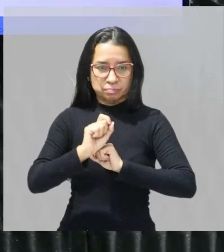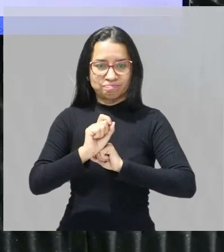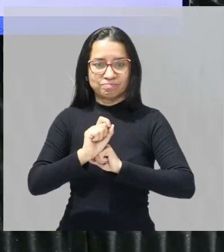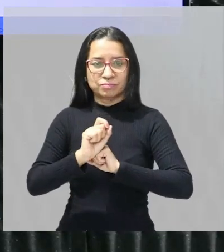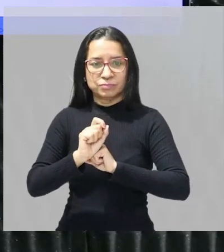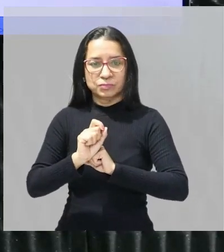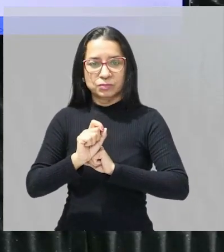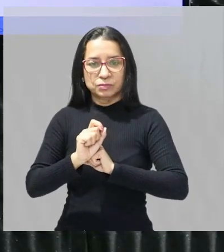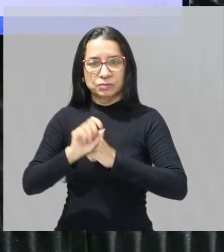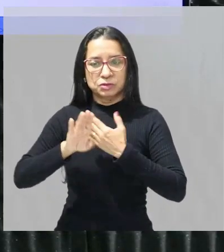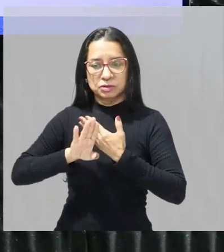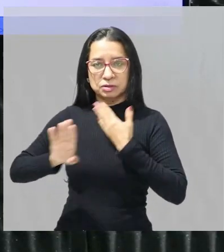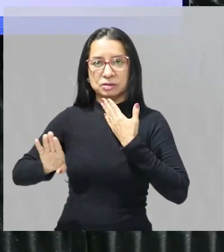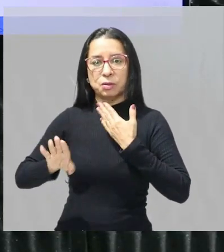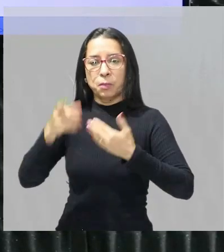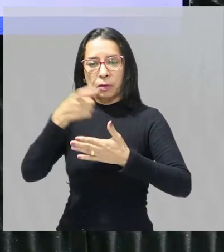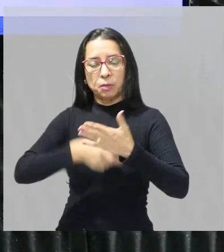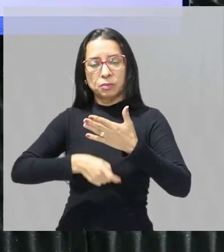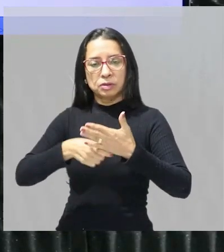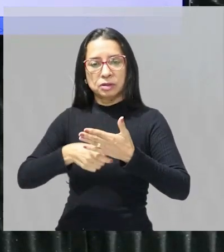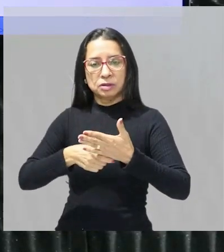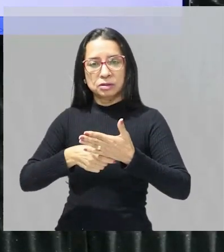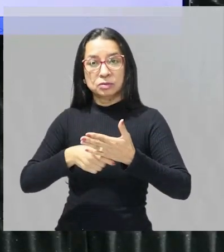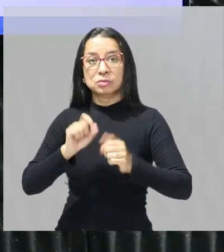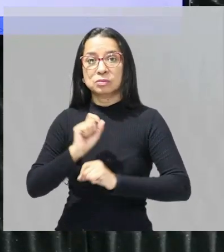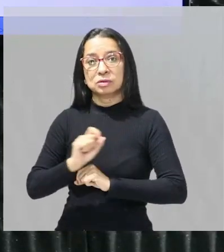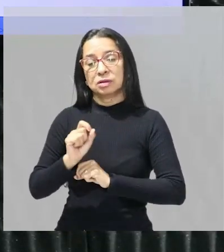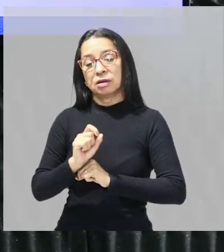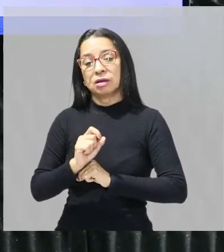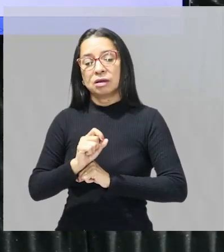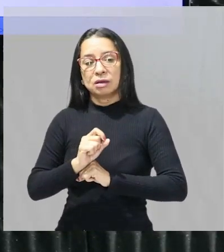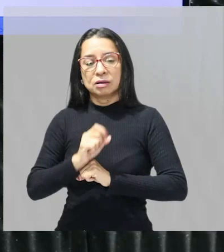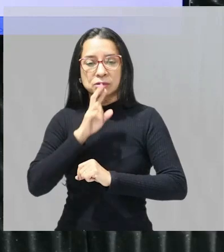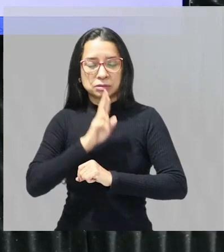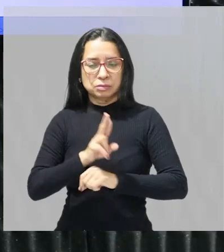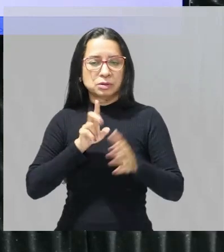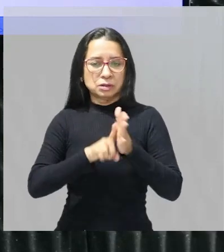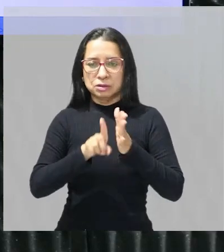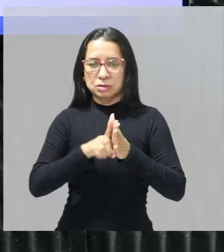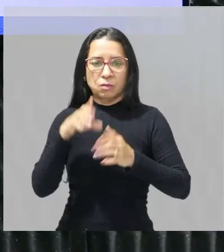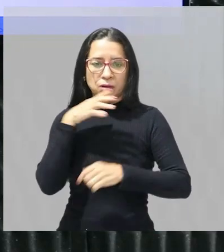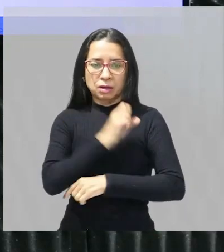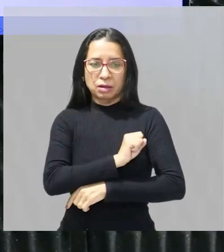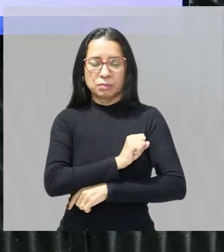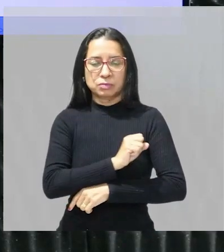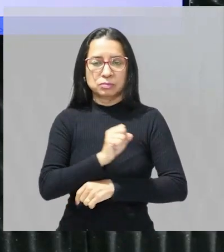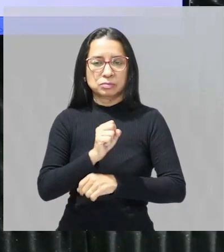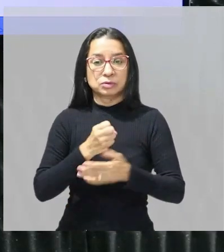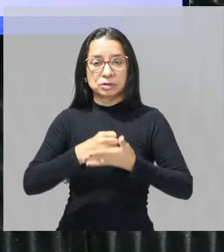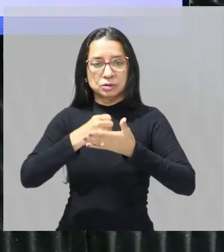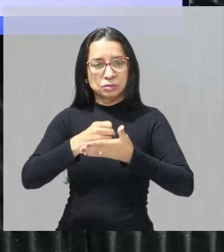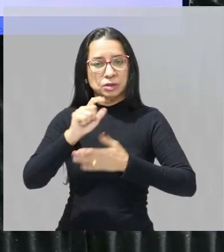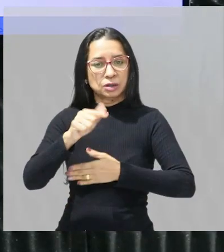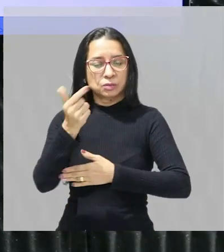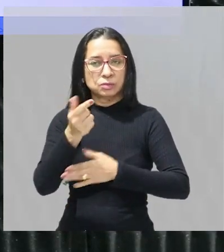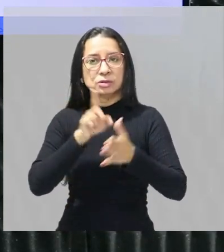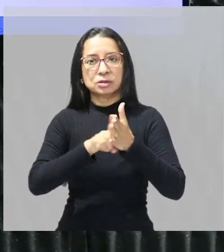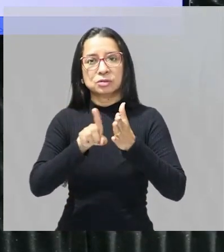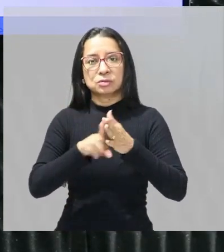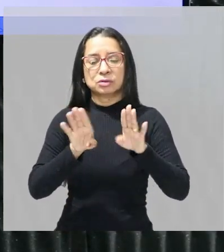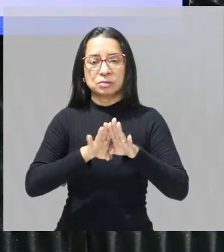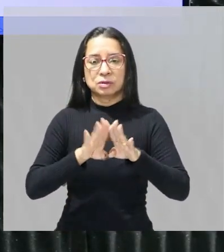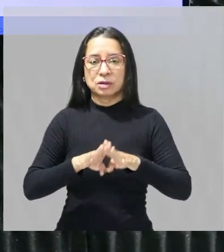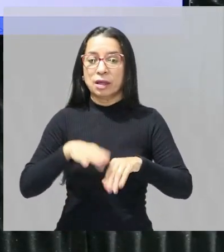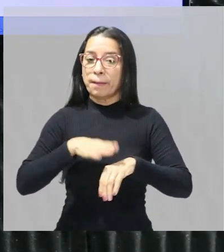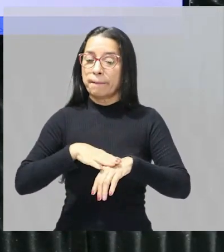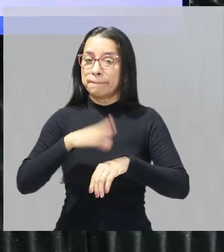do texto e ir para a questão, responder e ganhar tempo, que vai te ajudar, por exemplo, no preenchimento do gabarito ou em outras questões. Beleza? Isso é